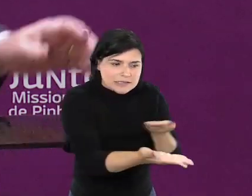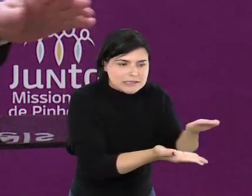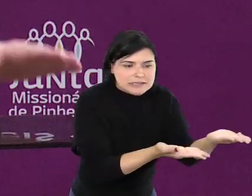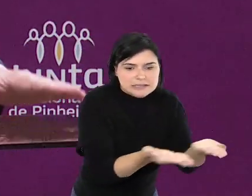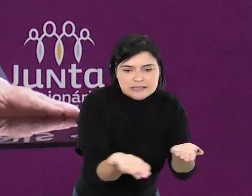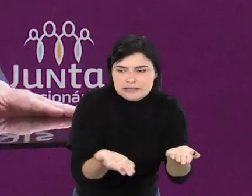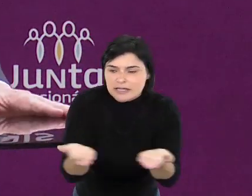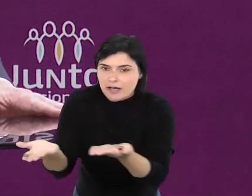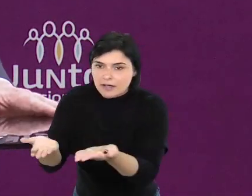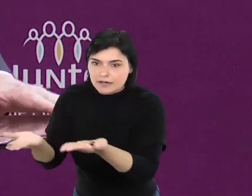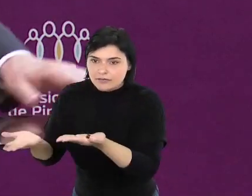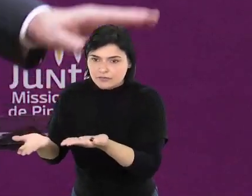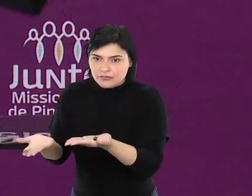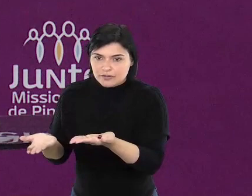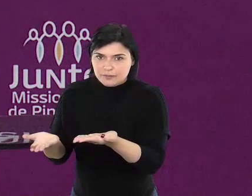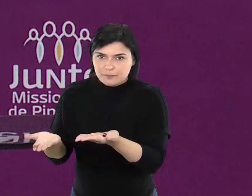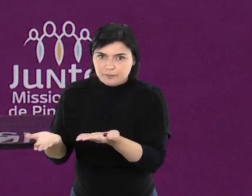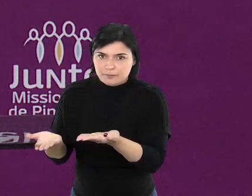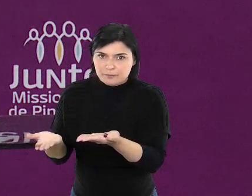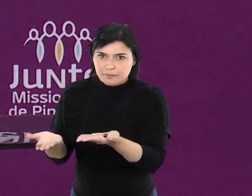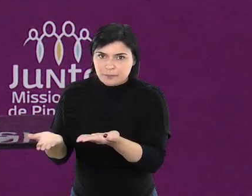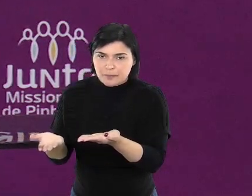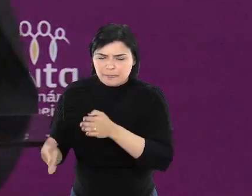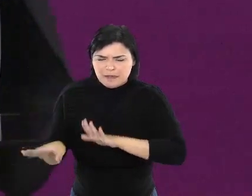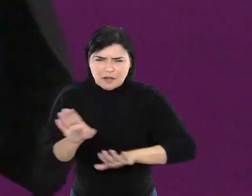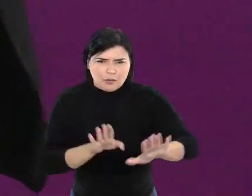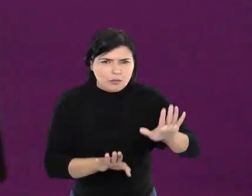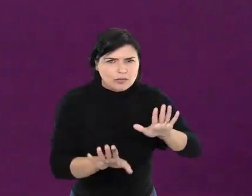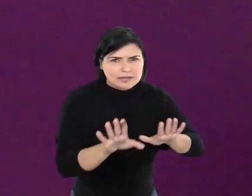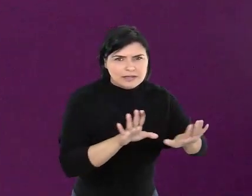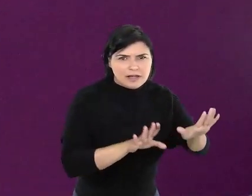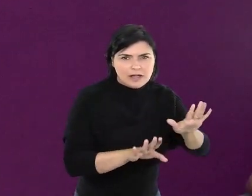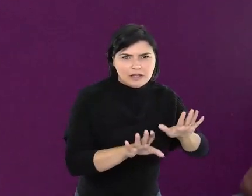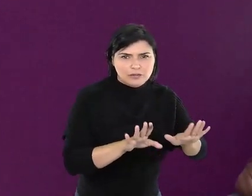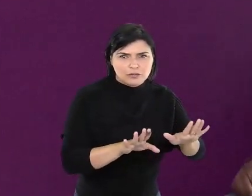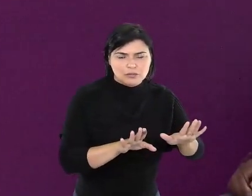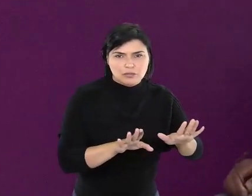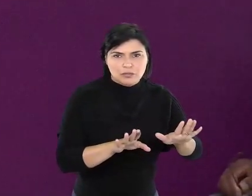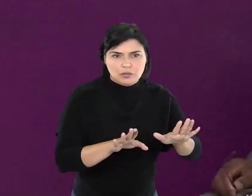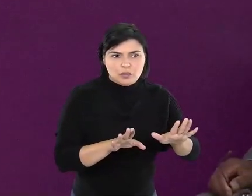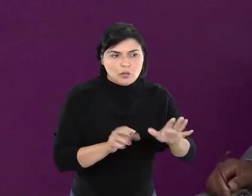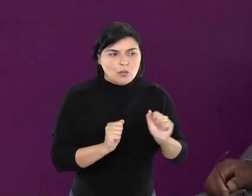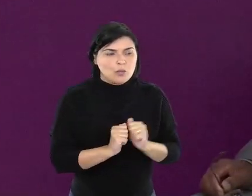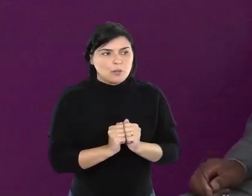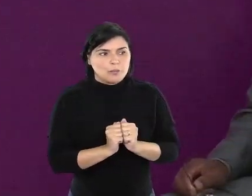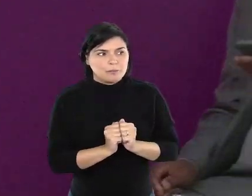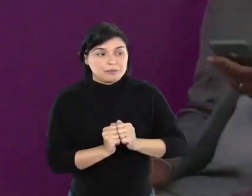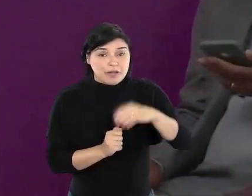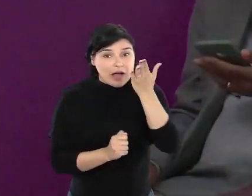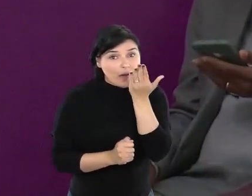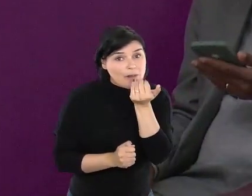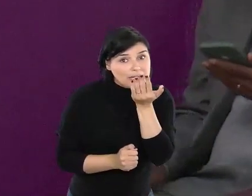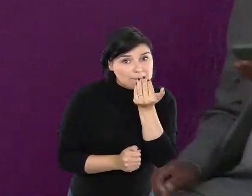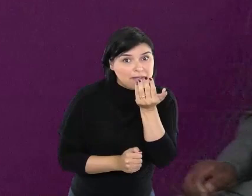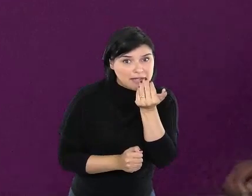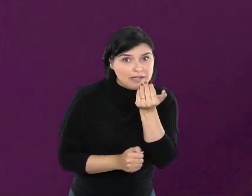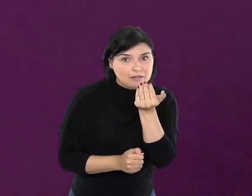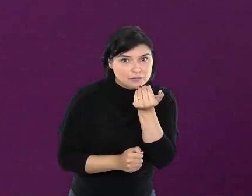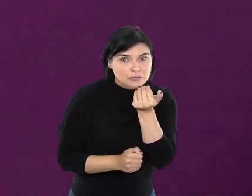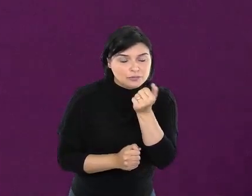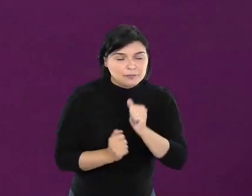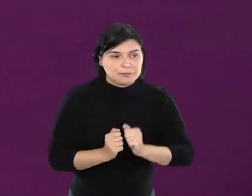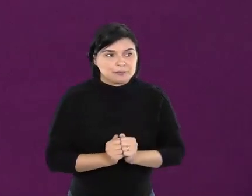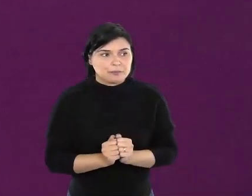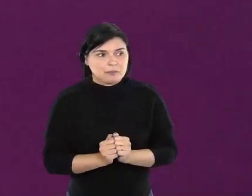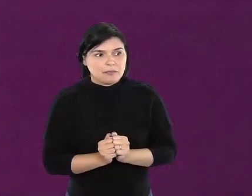é aquele que toma conta da dispensa e que alimenta a si mesmo e alimenta